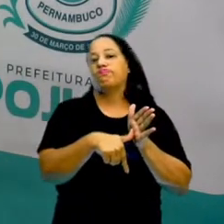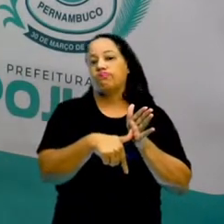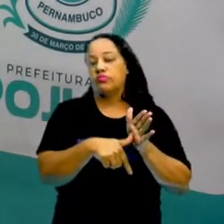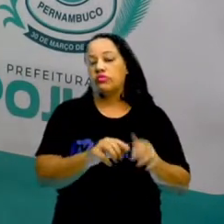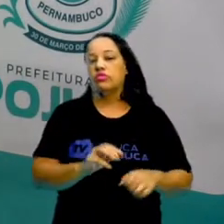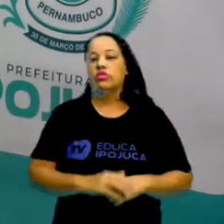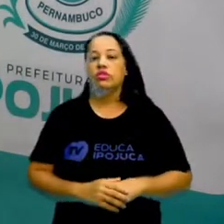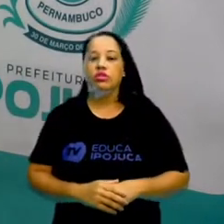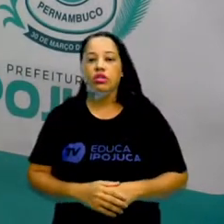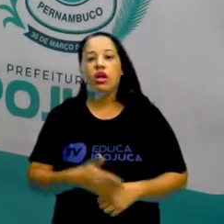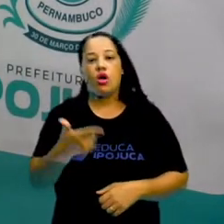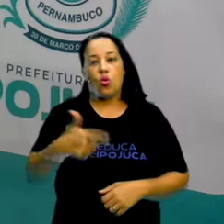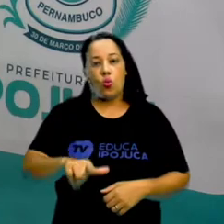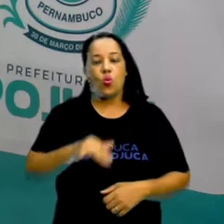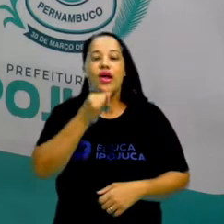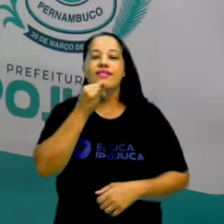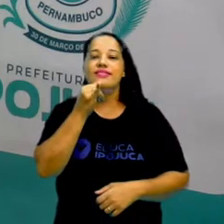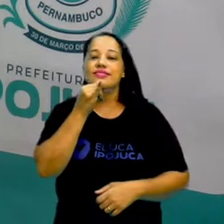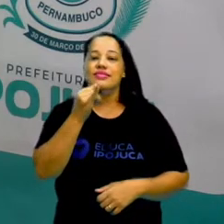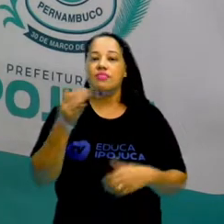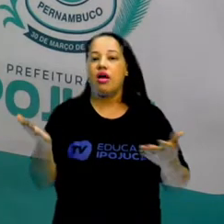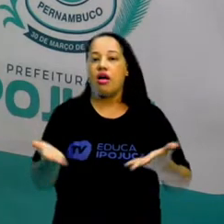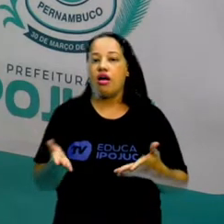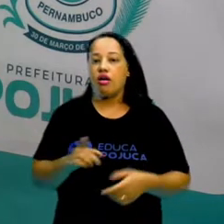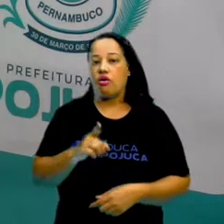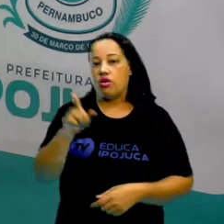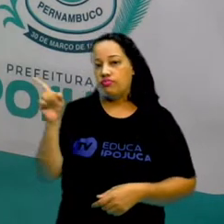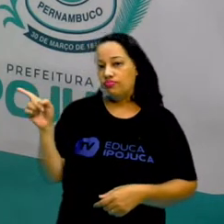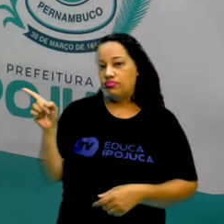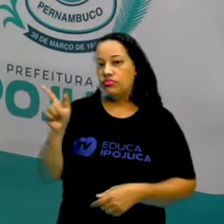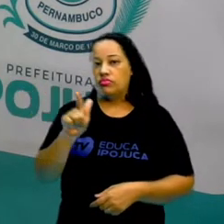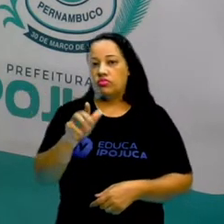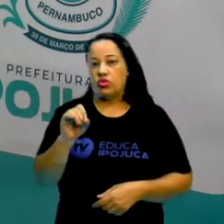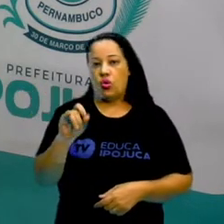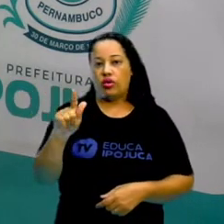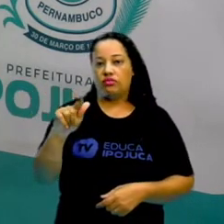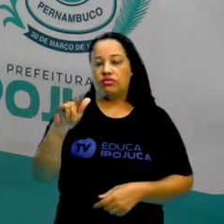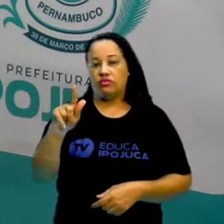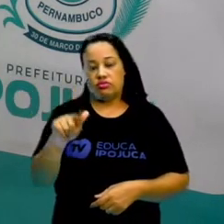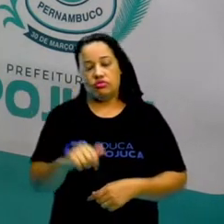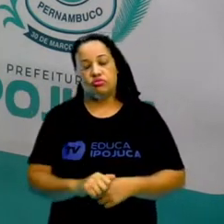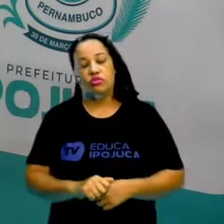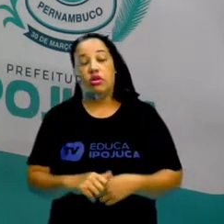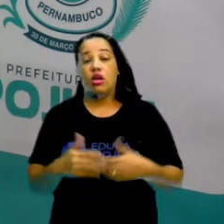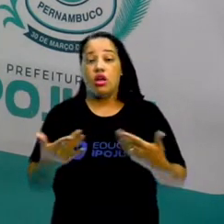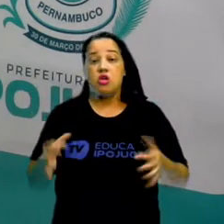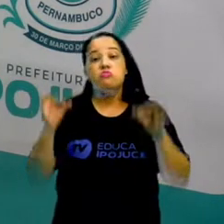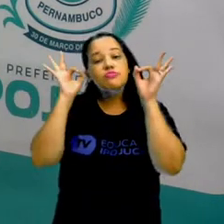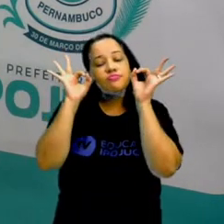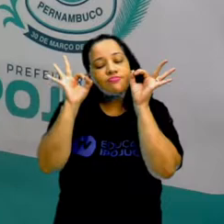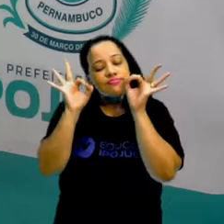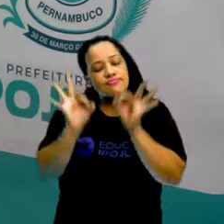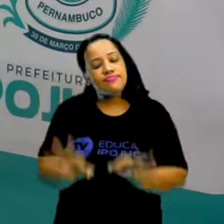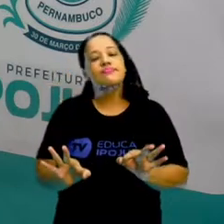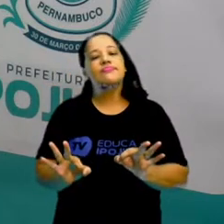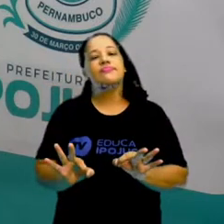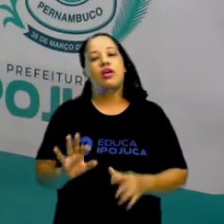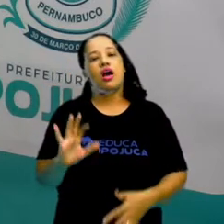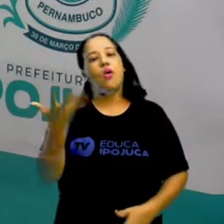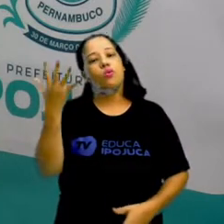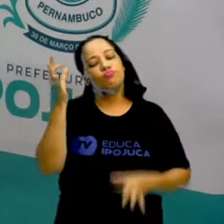vamos agora para os exemplos com going to. Lembrando que o going to é quando eu tenho certeza de que algo